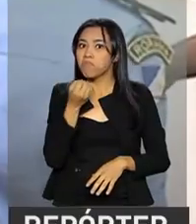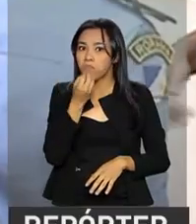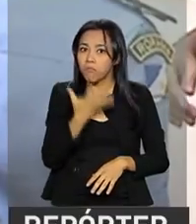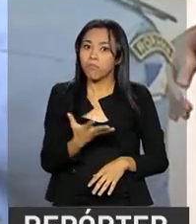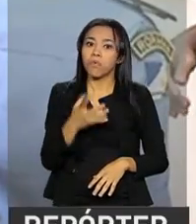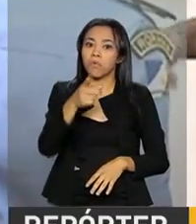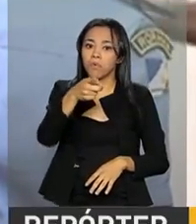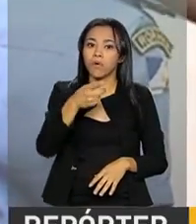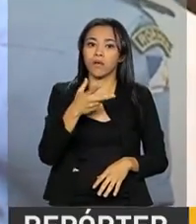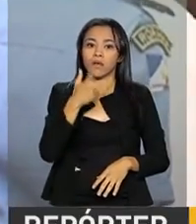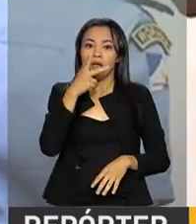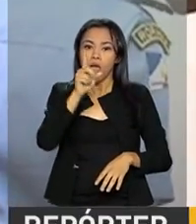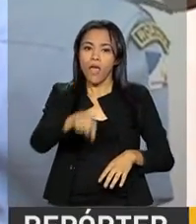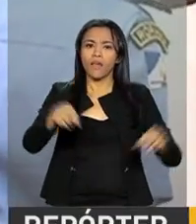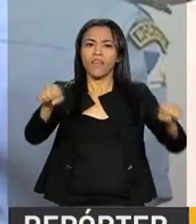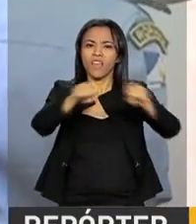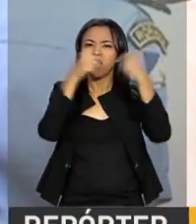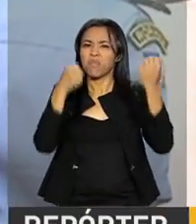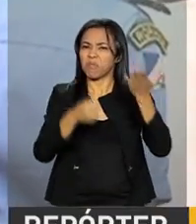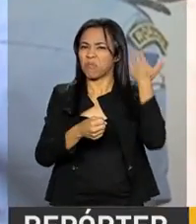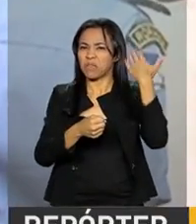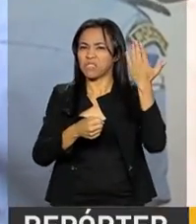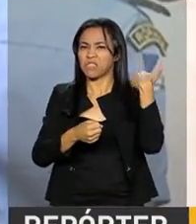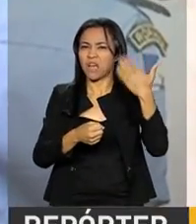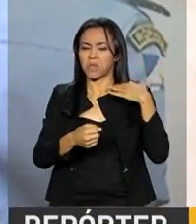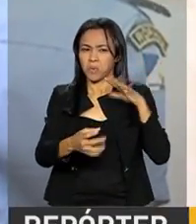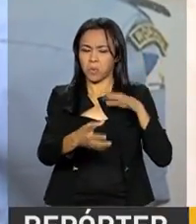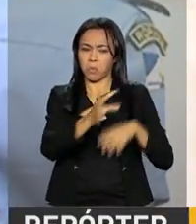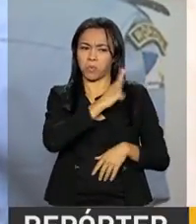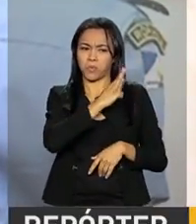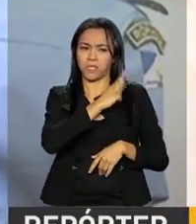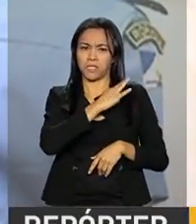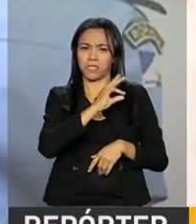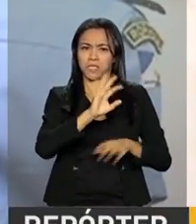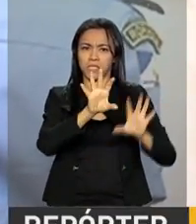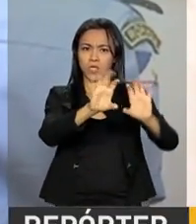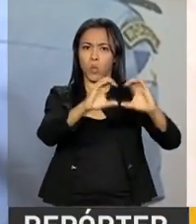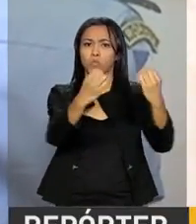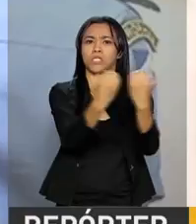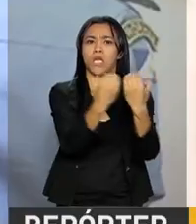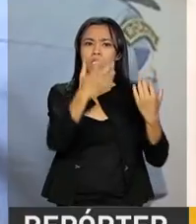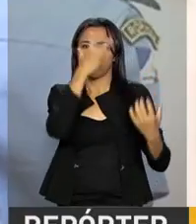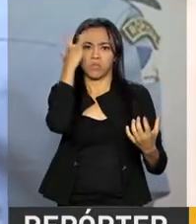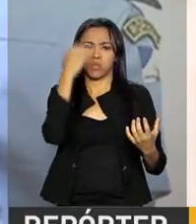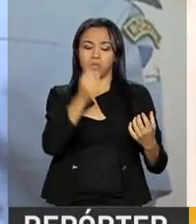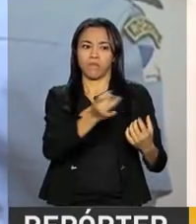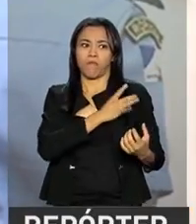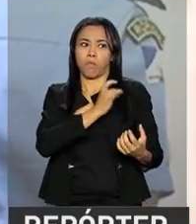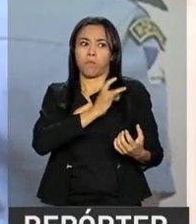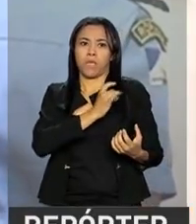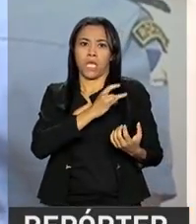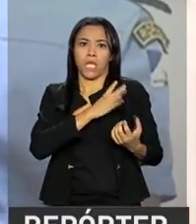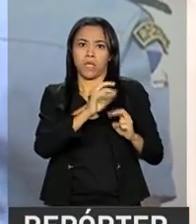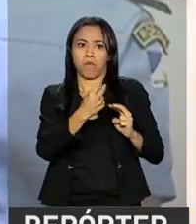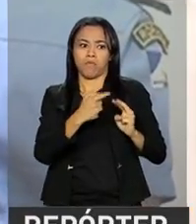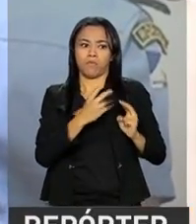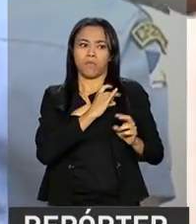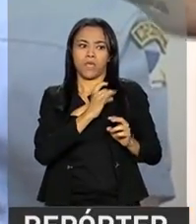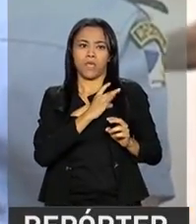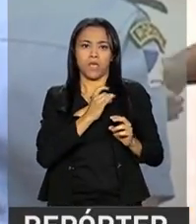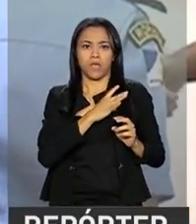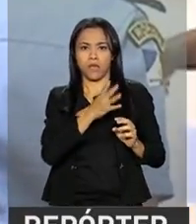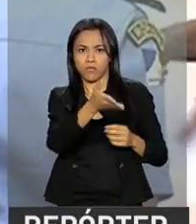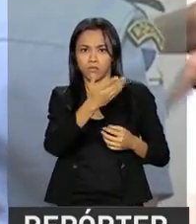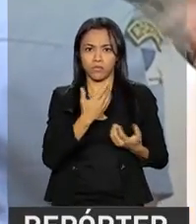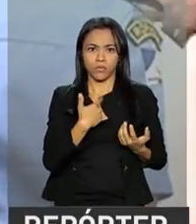Quebrar aquela barreira que antigamente existia entre polícia e comunidade, né? Aquele medo que a comunidade tinha da